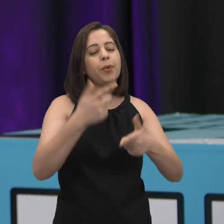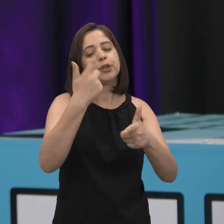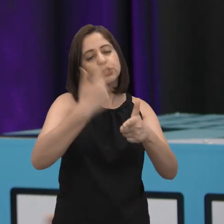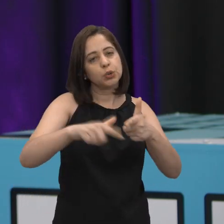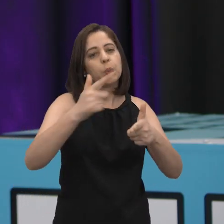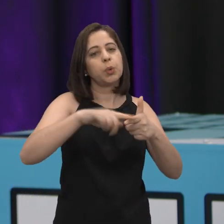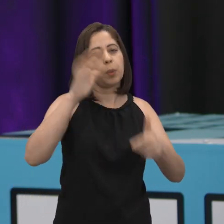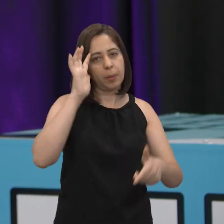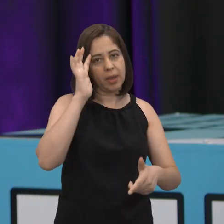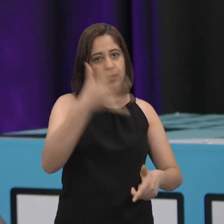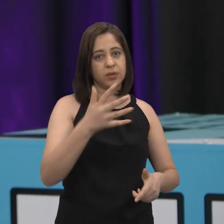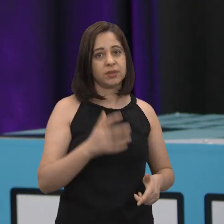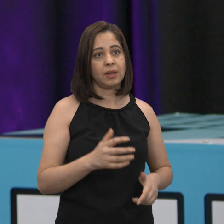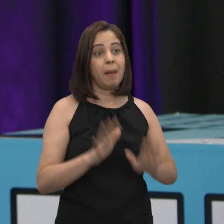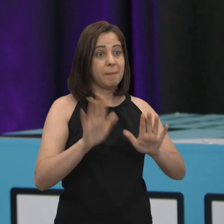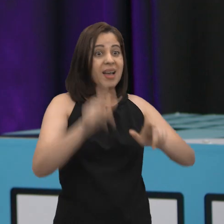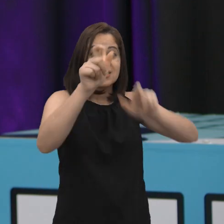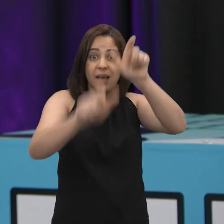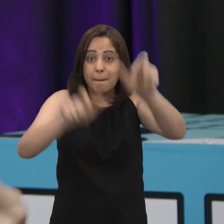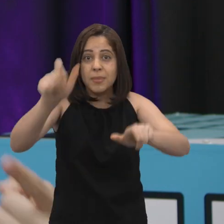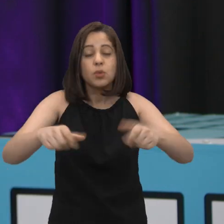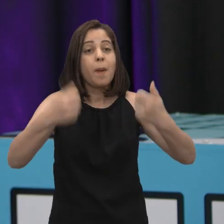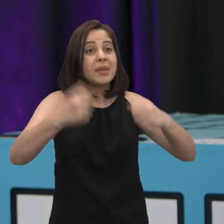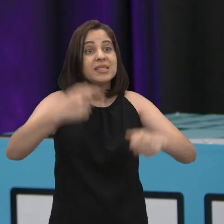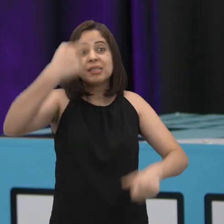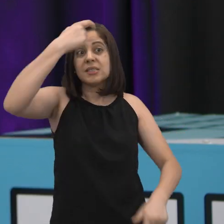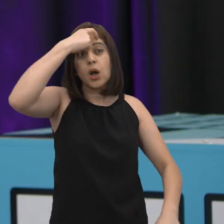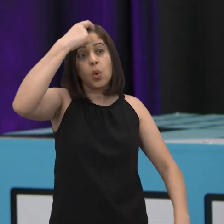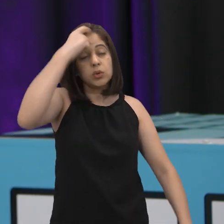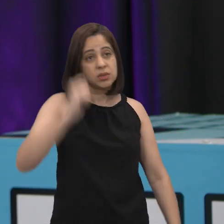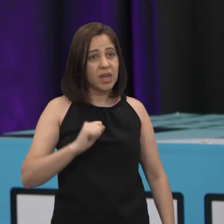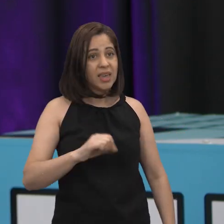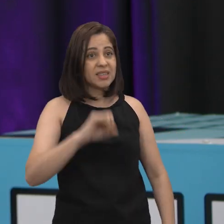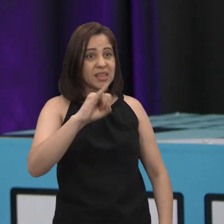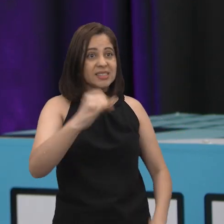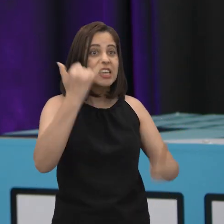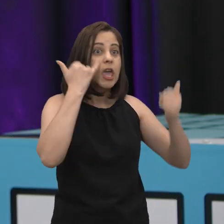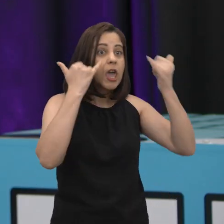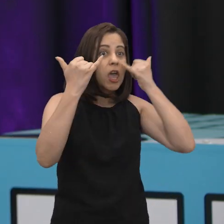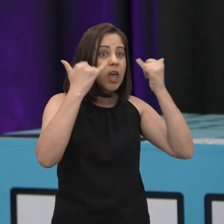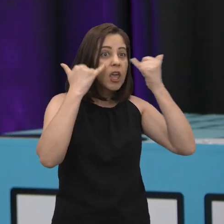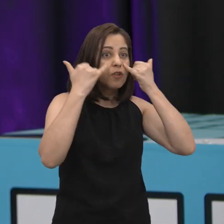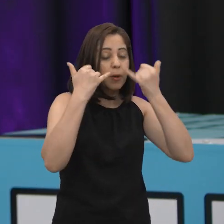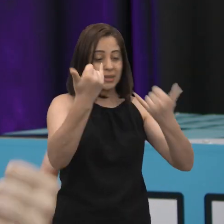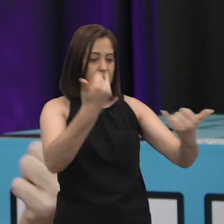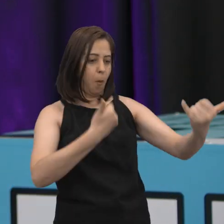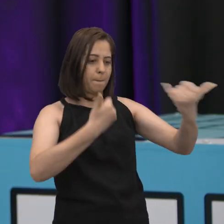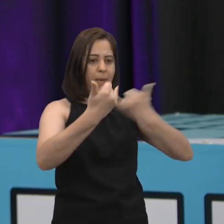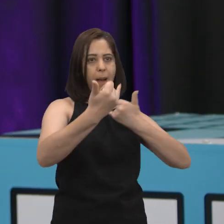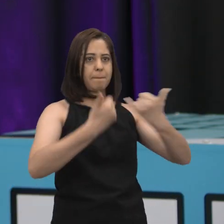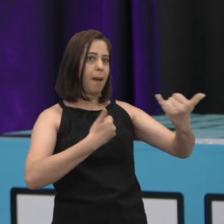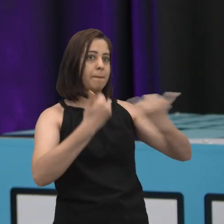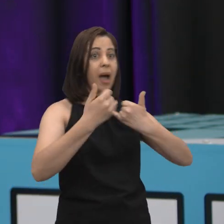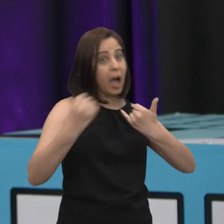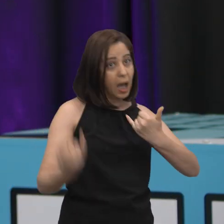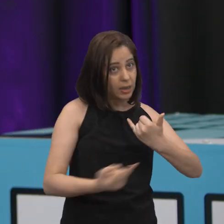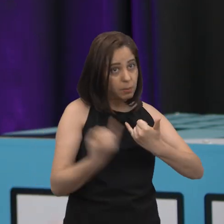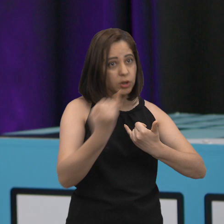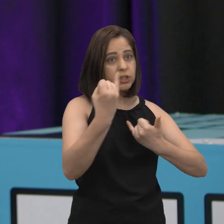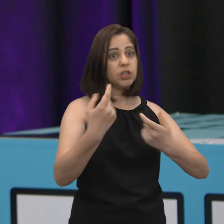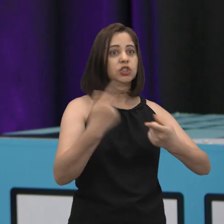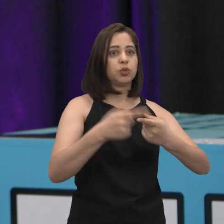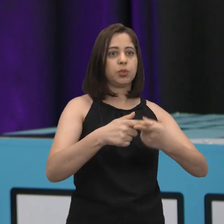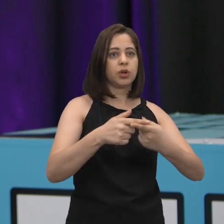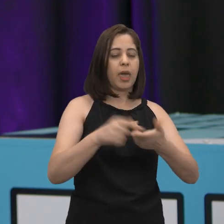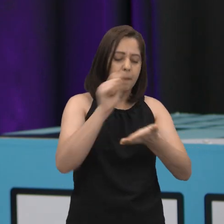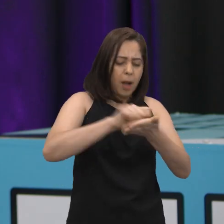né? Infelizmente, as pessoas têm que ter consciência que aquela informação que eles estão prestando, depois isso vai retornar para as pessoas, por meio de políticas públicas, né? Por